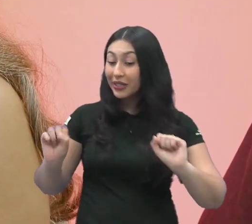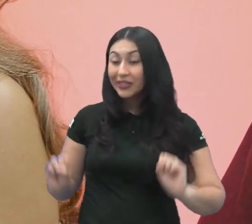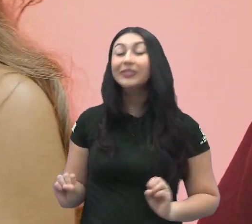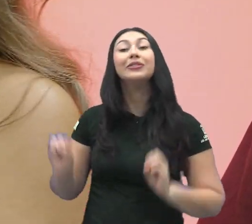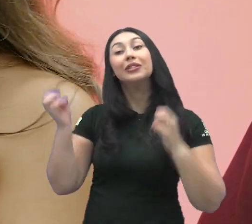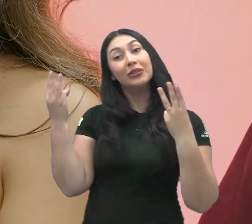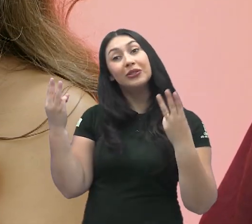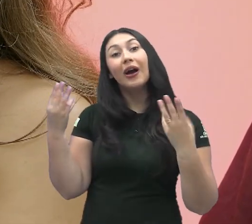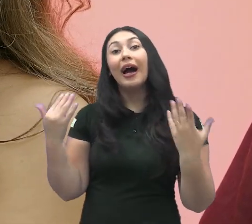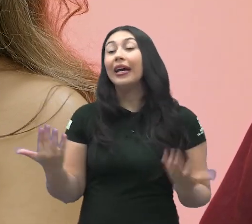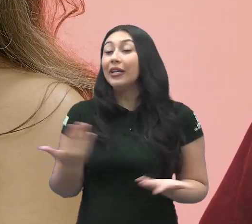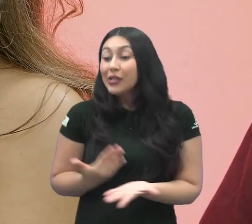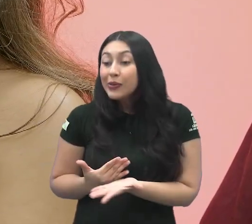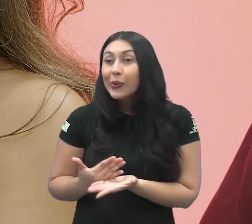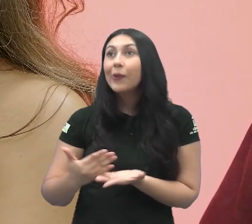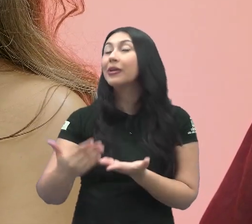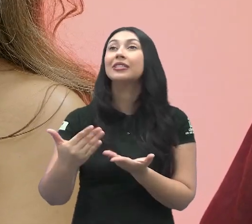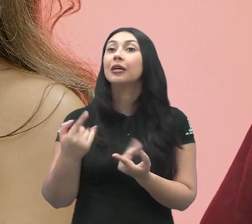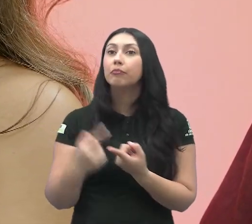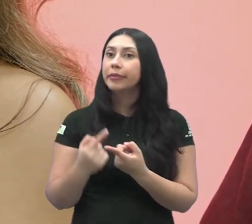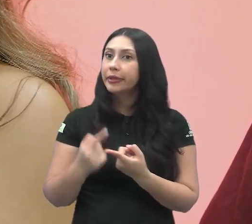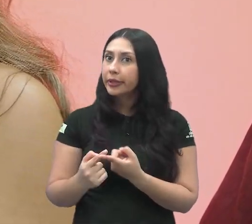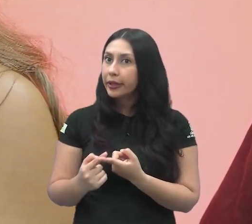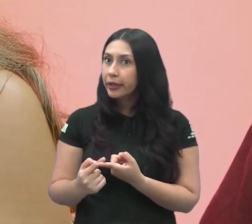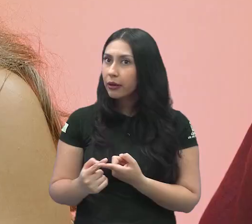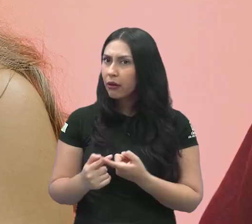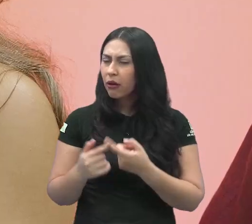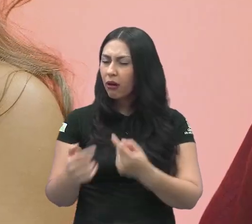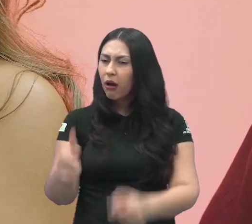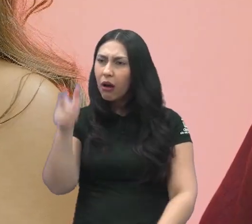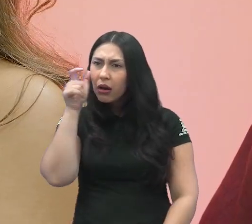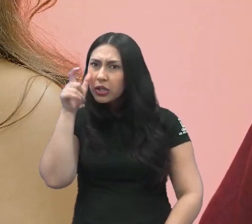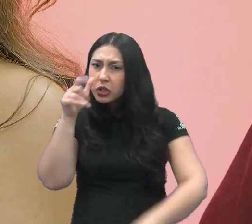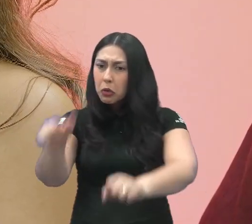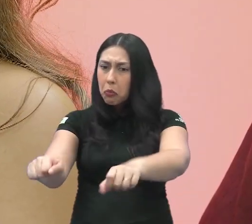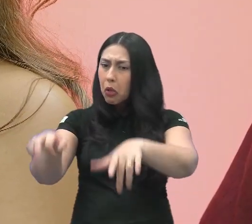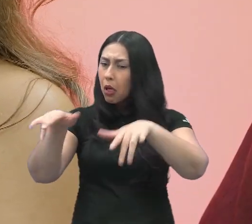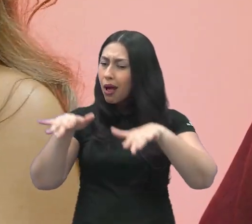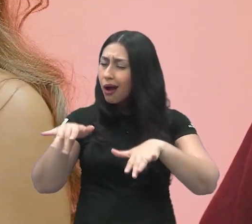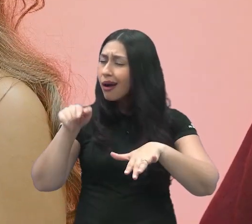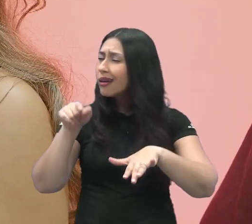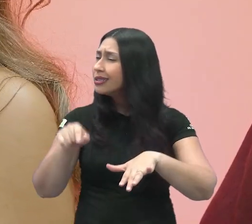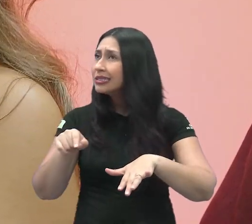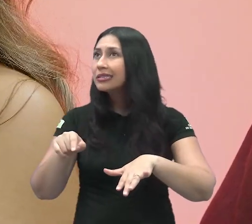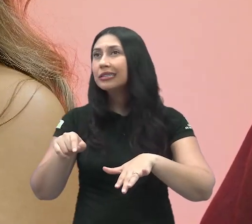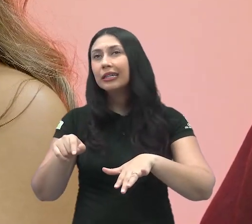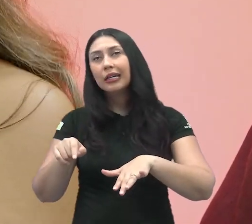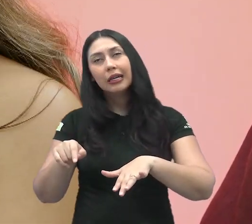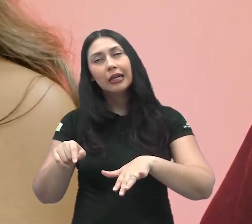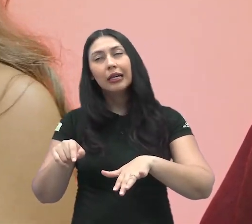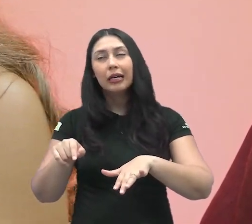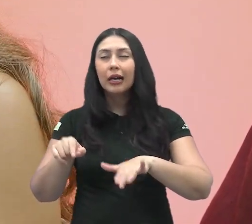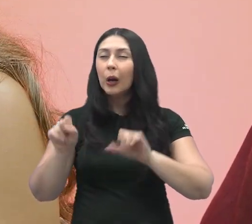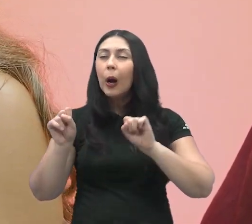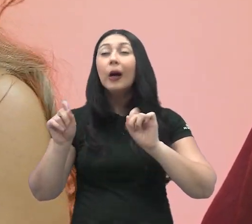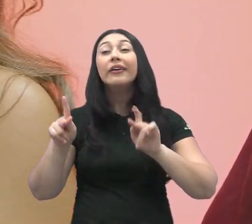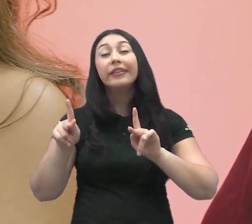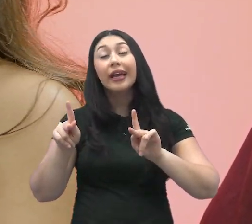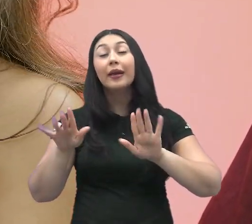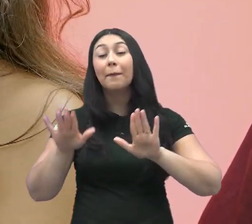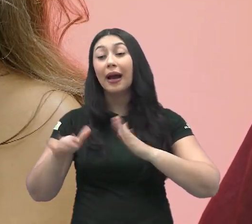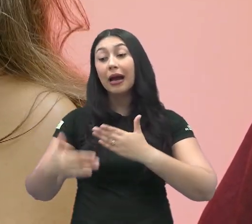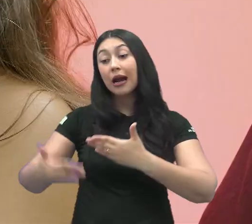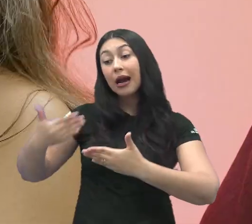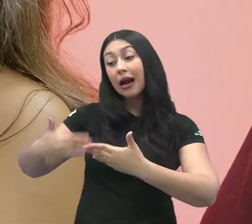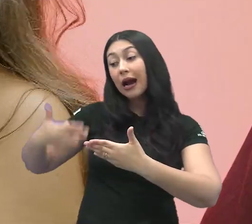show. Aí começa já aí, porque reunir as pessoas para assistir é um passo até mais os últimos passos, né? Primeiro